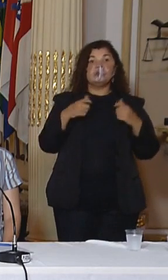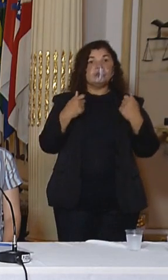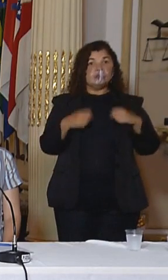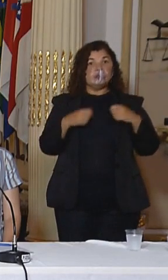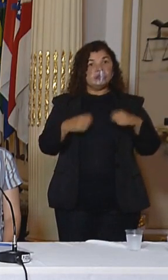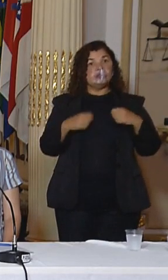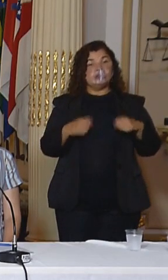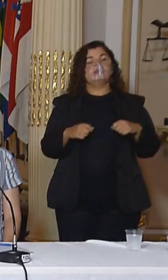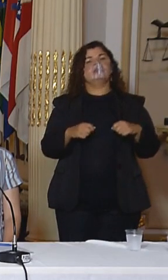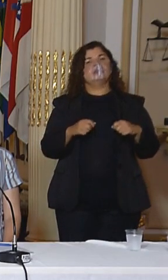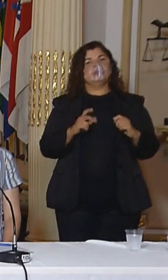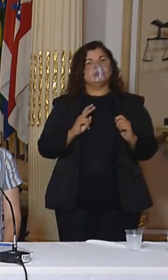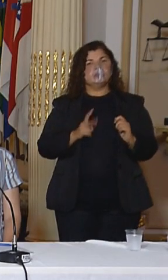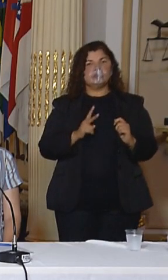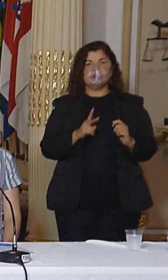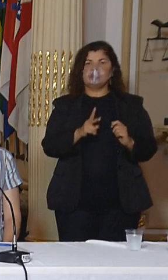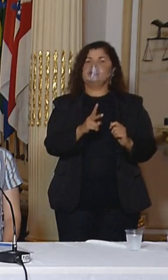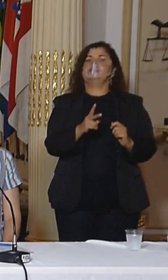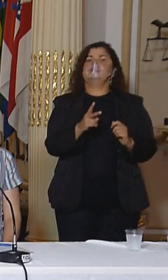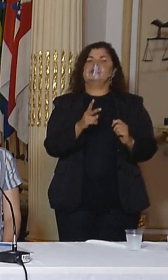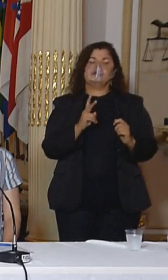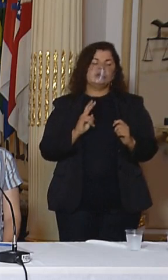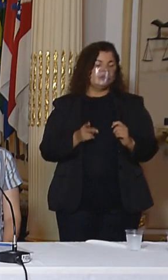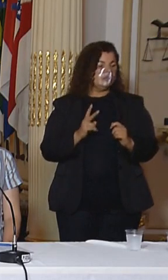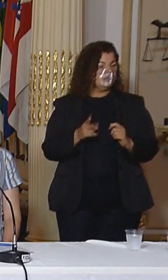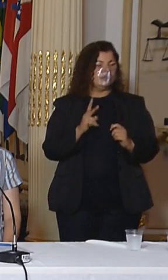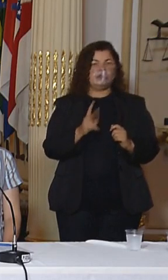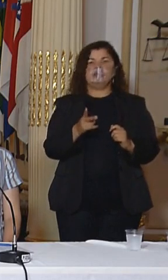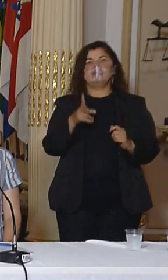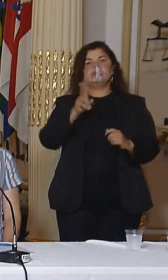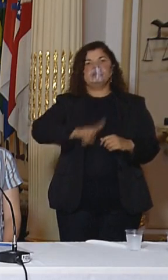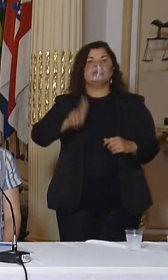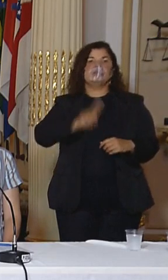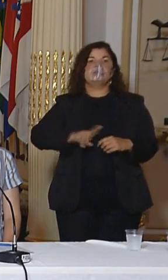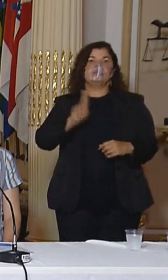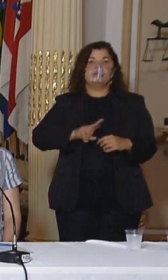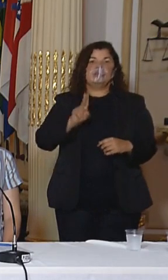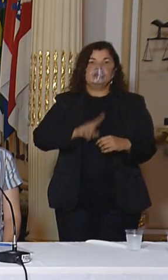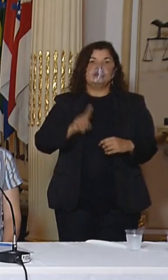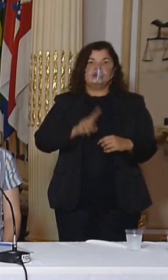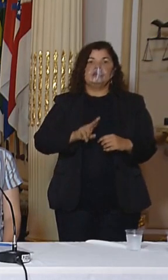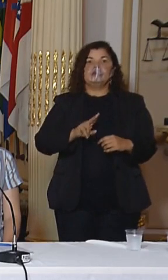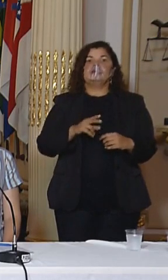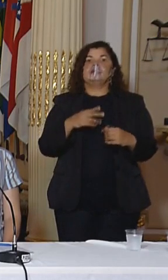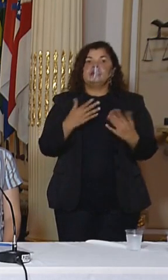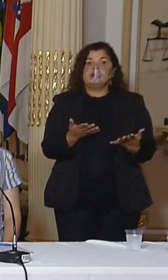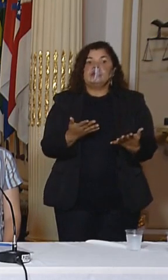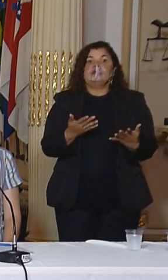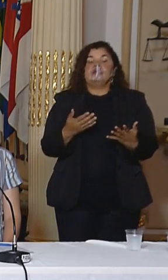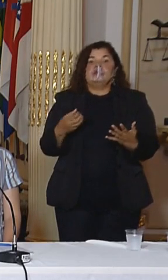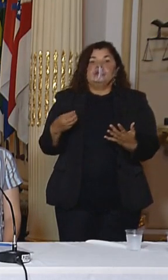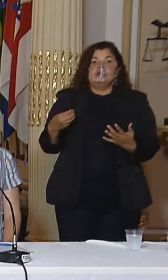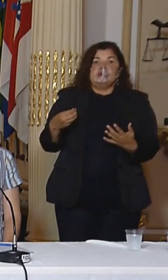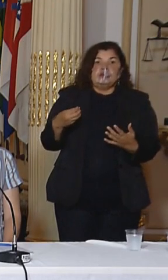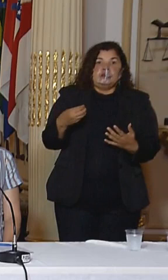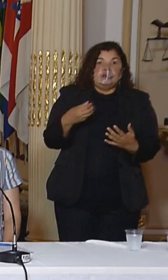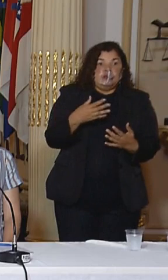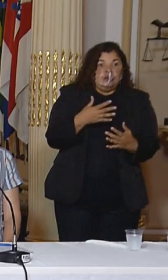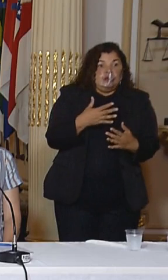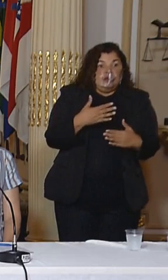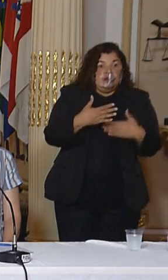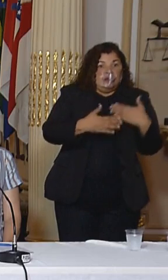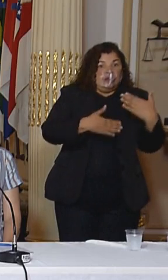voltar a ser, como sempre foi dito aqui, que é o novo normal,